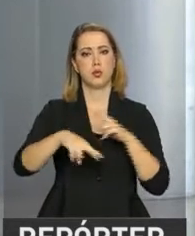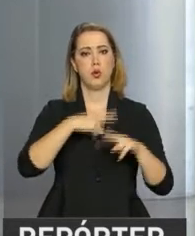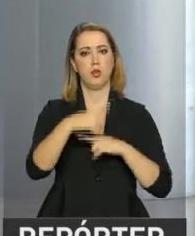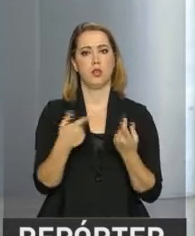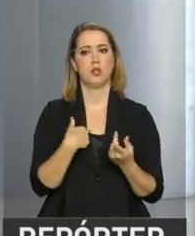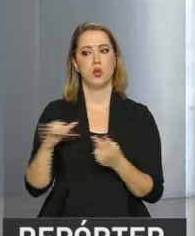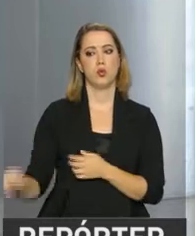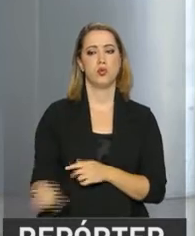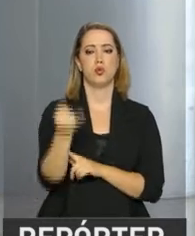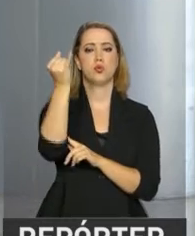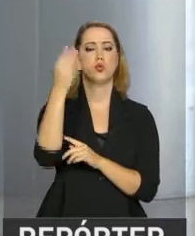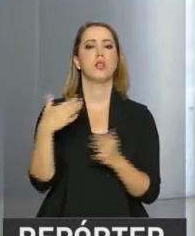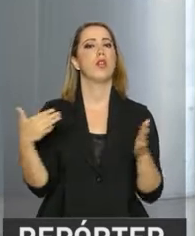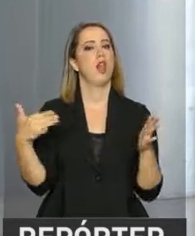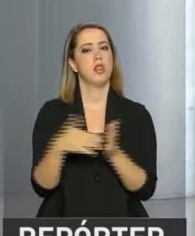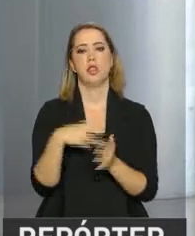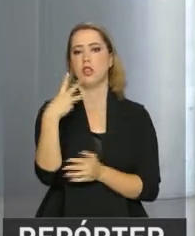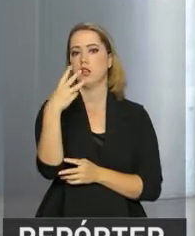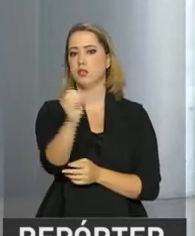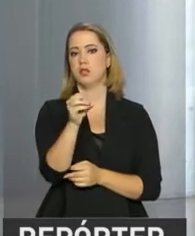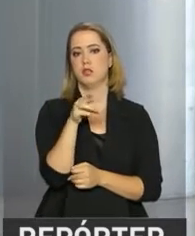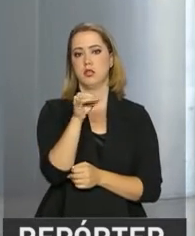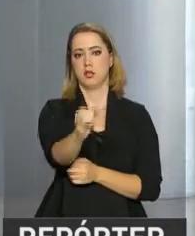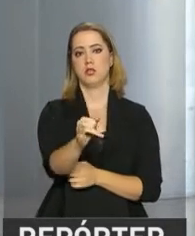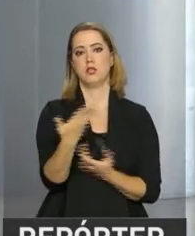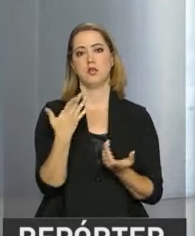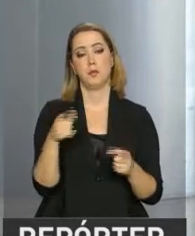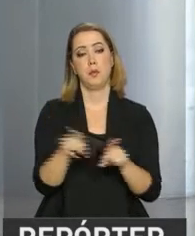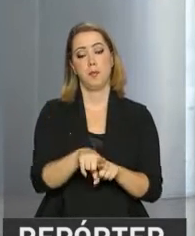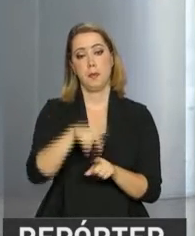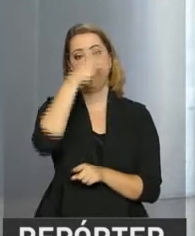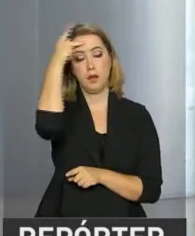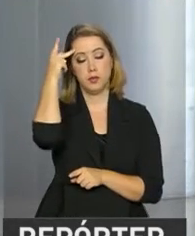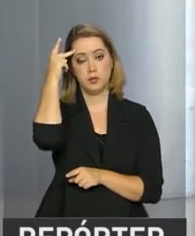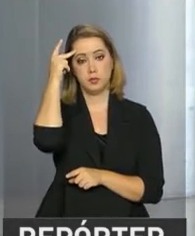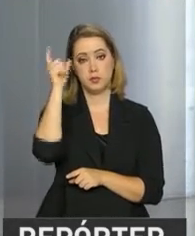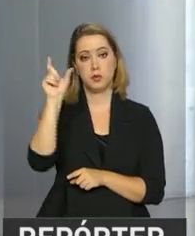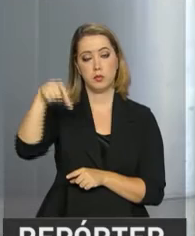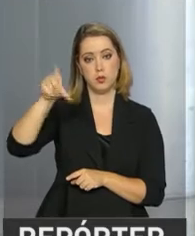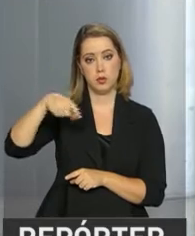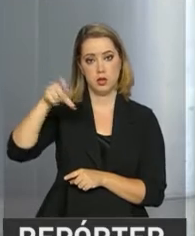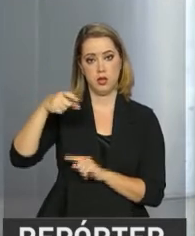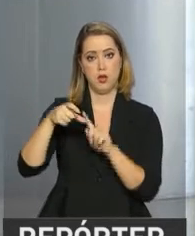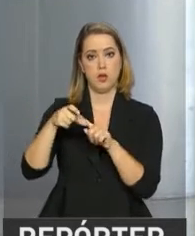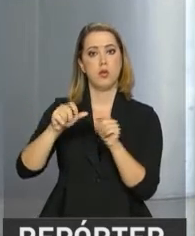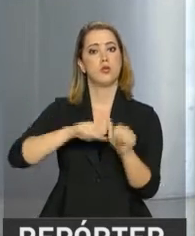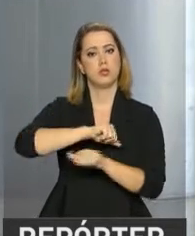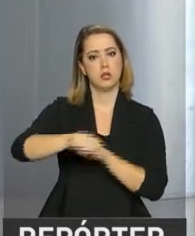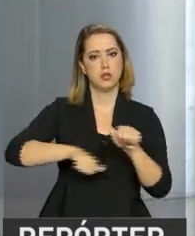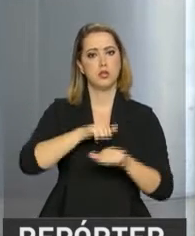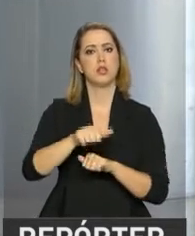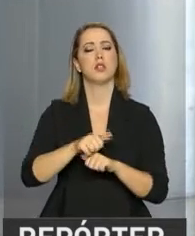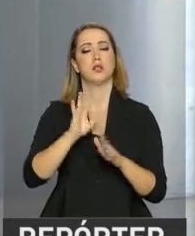de juros mais altas só poderá durar agora até 30 dias a partir de 30 dias aça esses créditos terão se transformados em